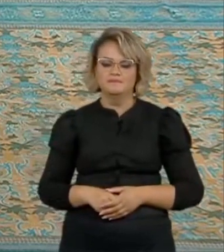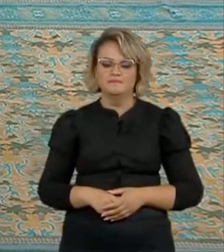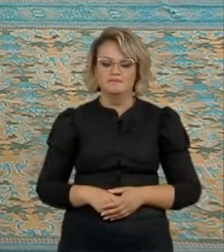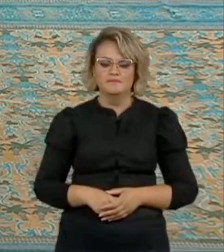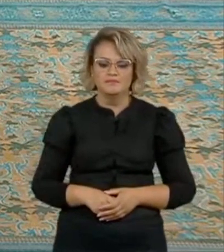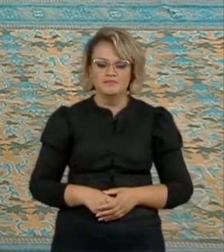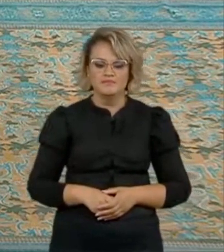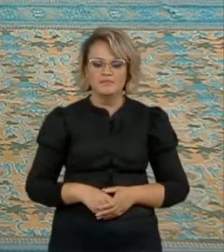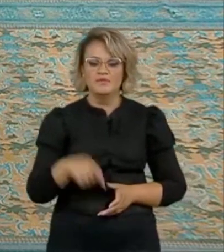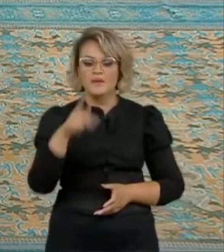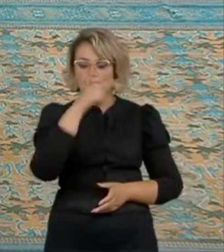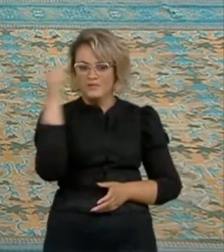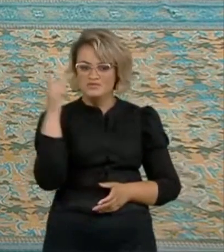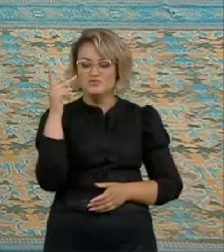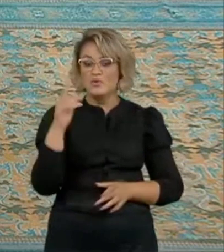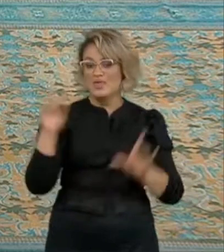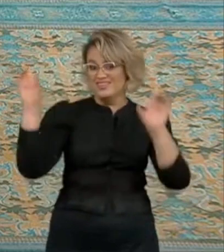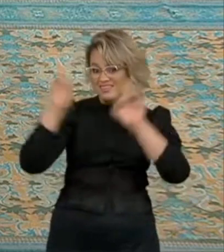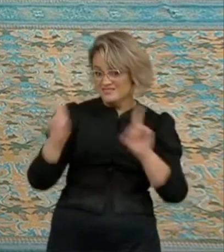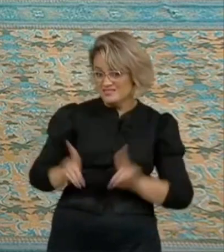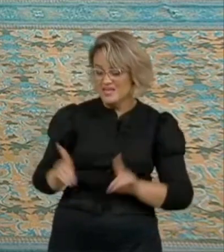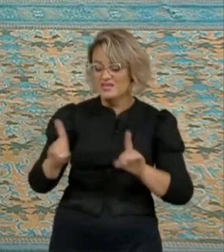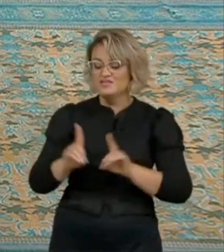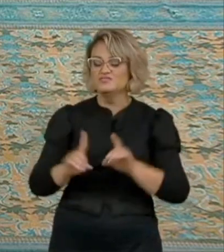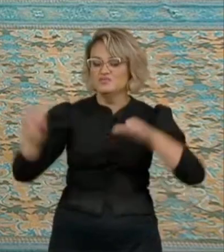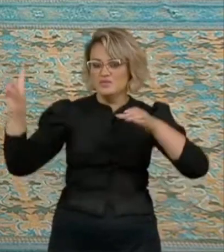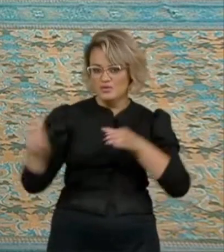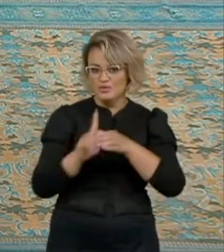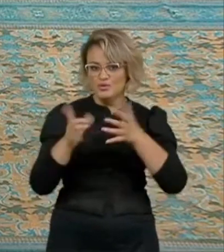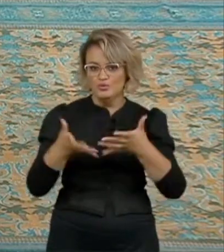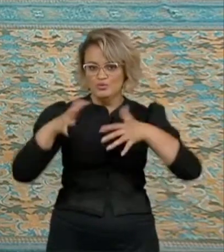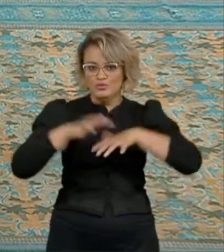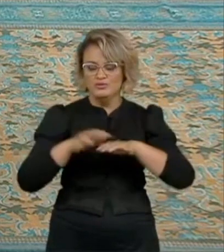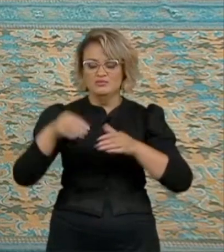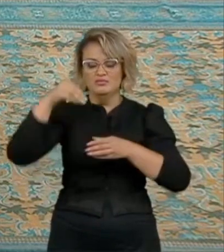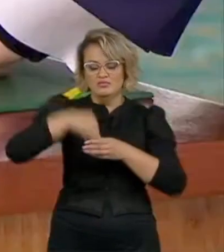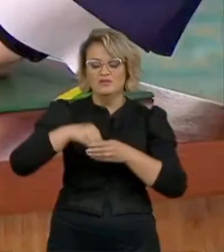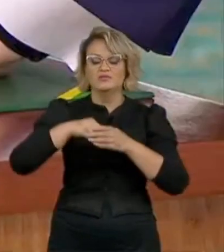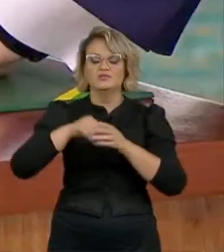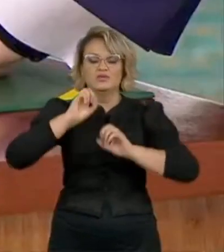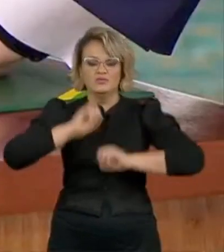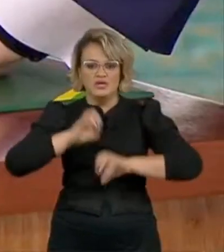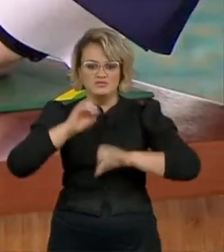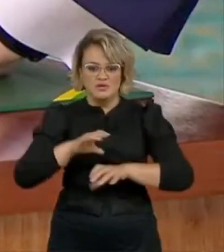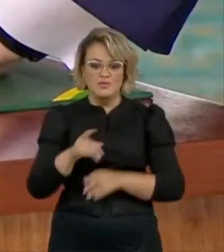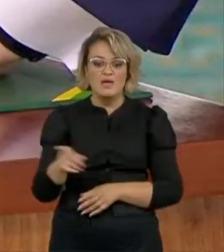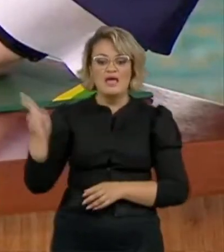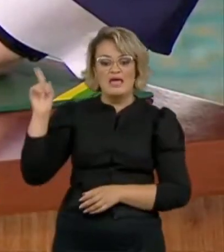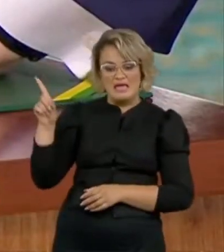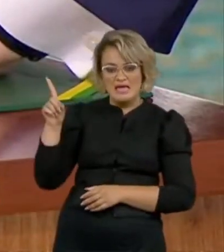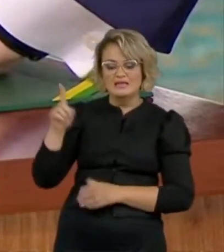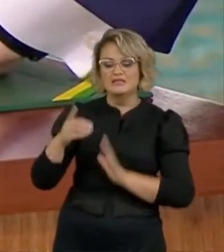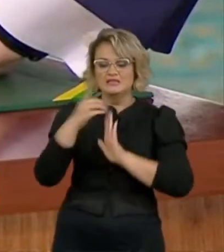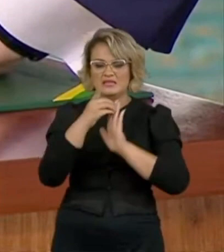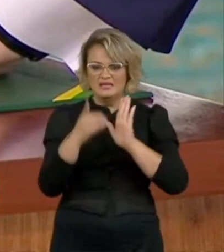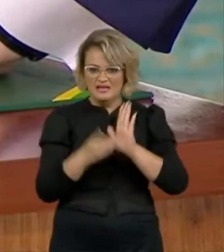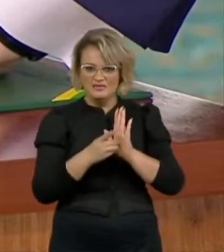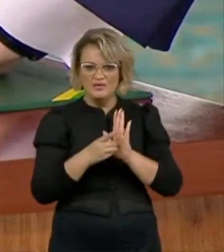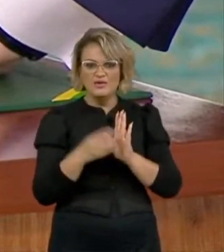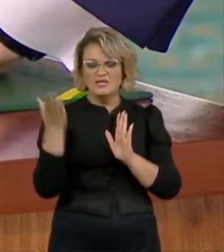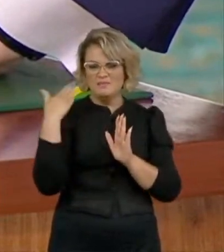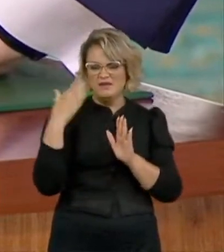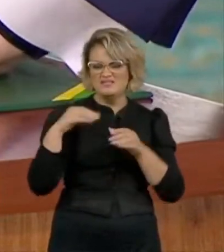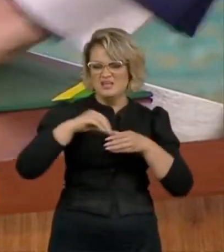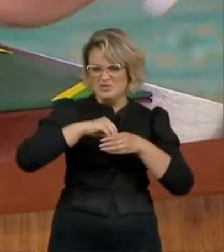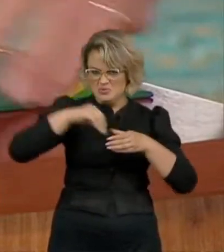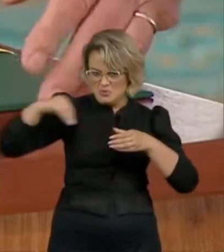inclusão de pessoas com deficiência na educação o Presidente da República edita Decreto que extingue a